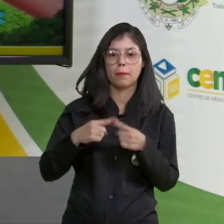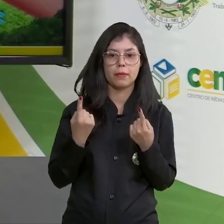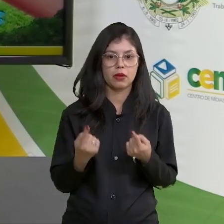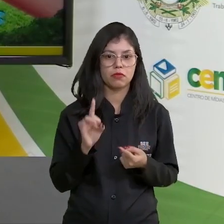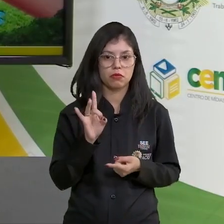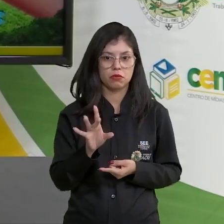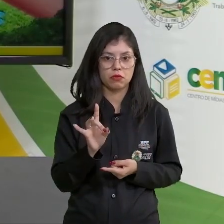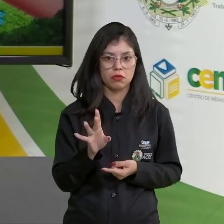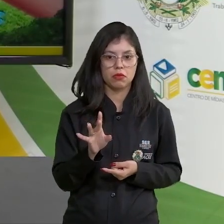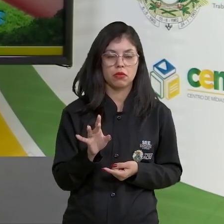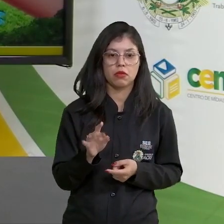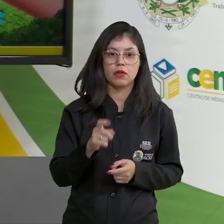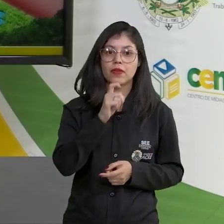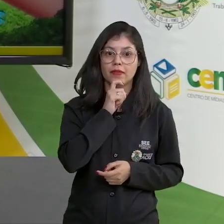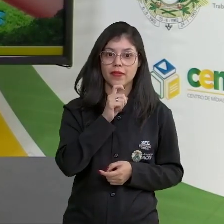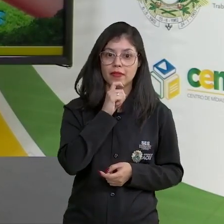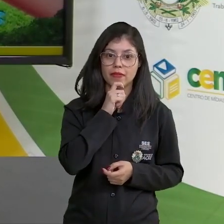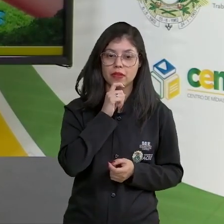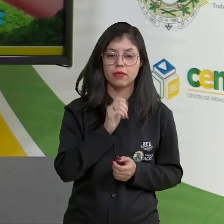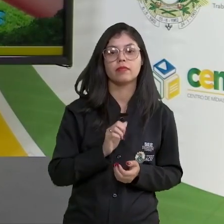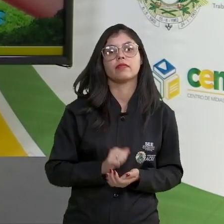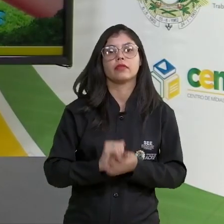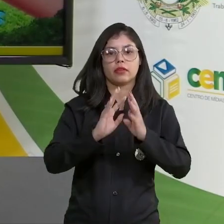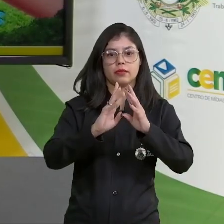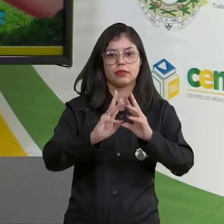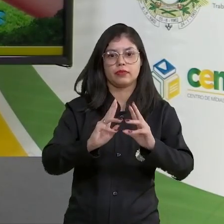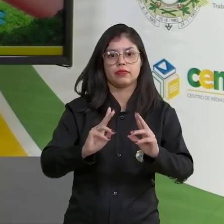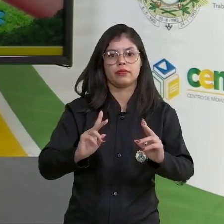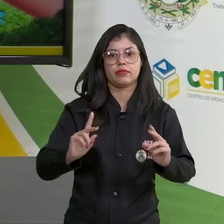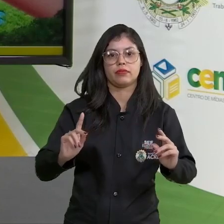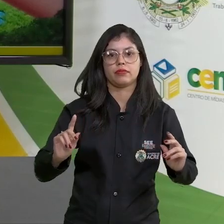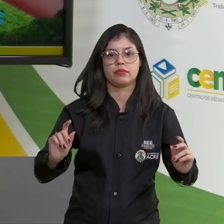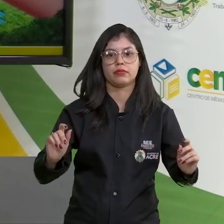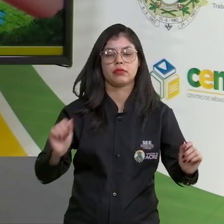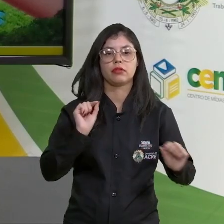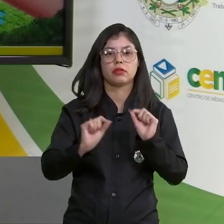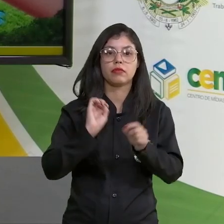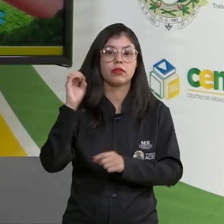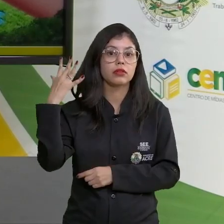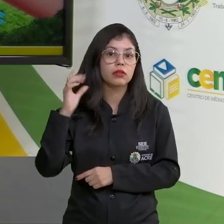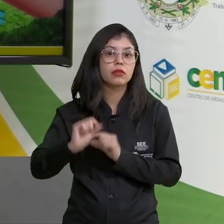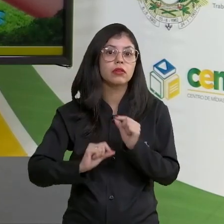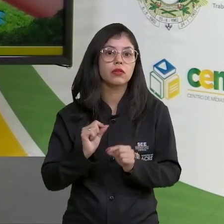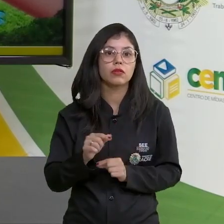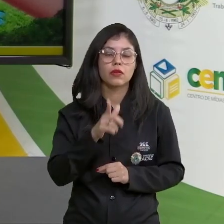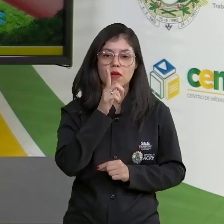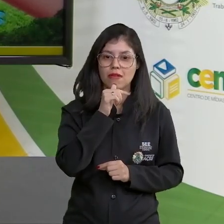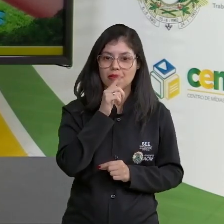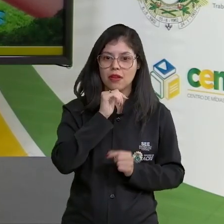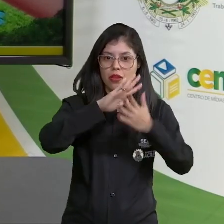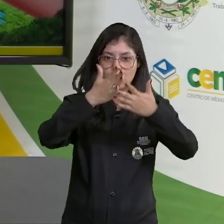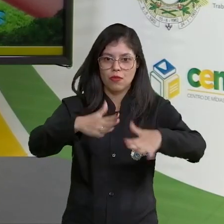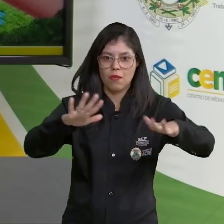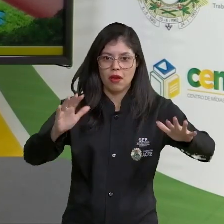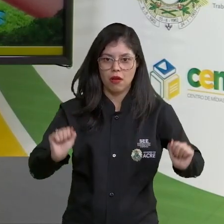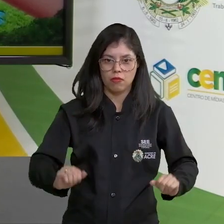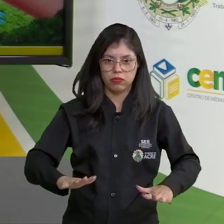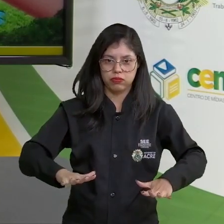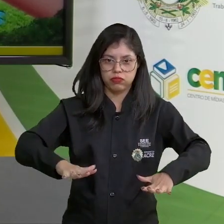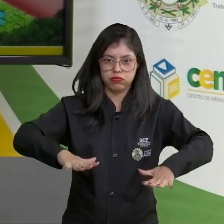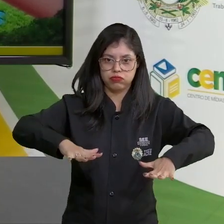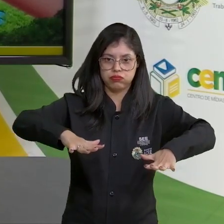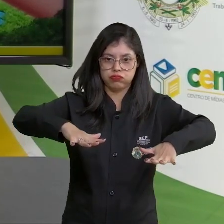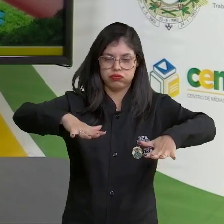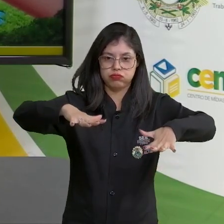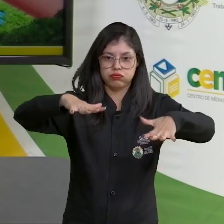as geleiras, elas estão derretendo. Se elas derretem, vai aumentar quem? O nível do mar. Se aumenta o